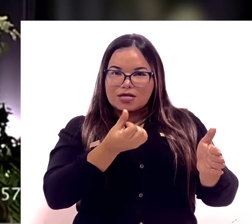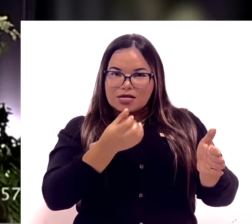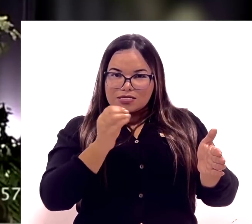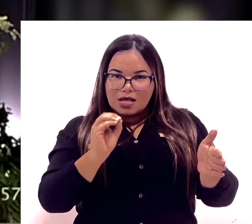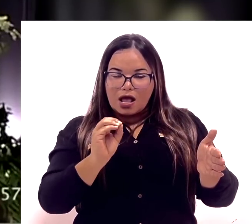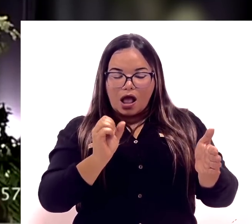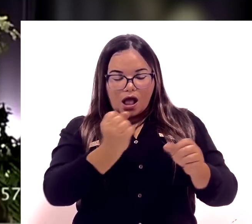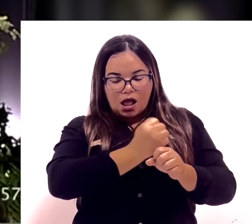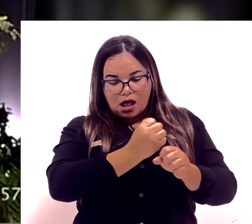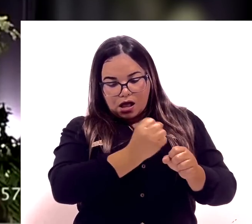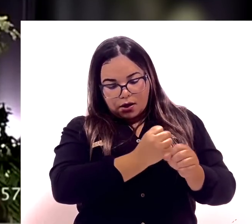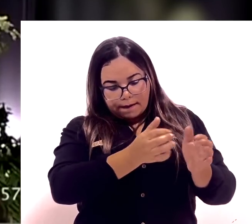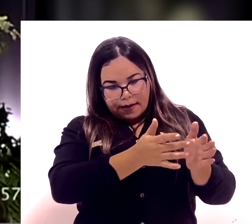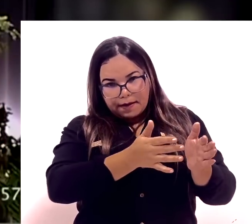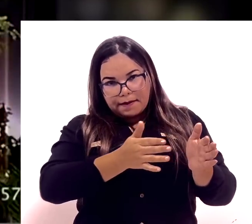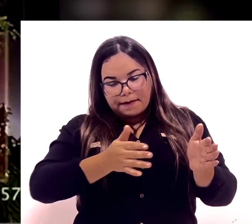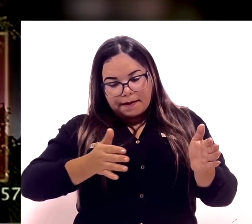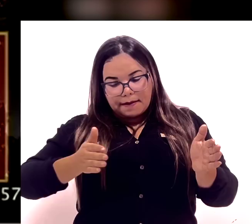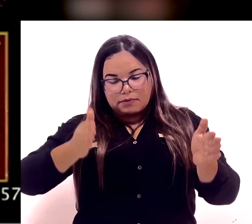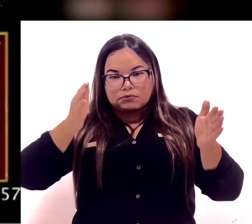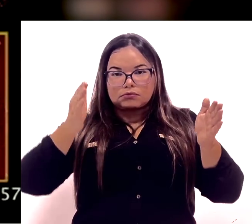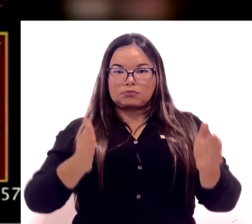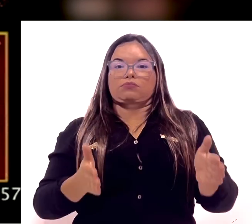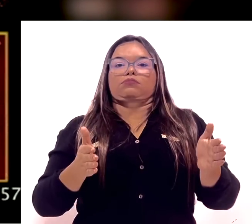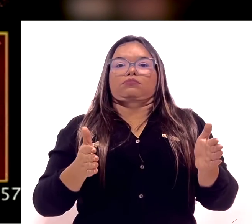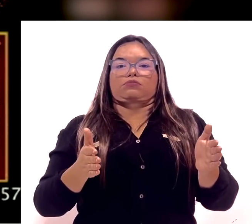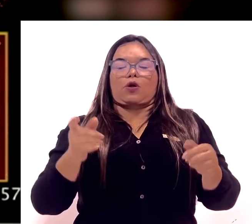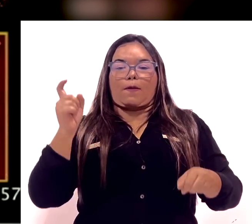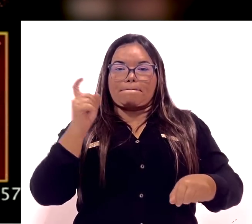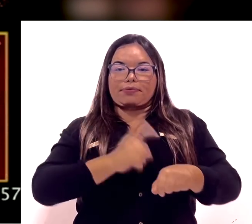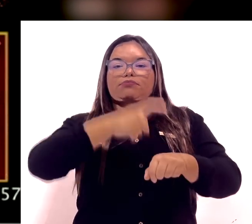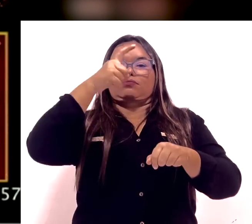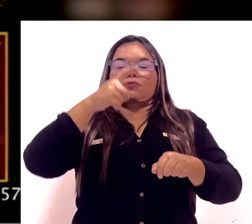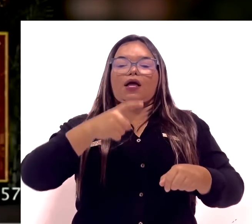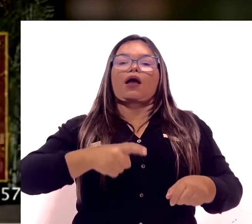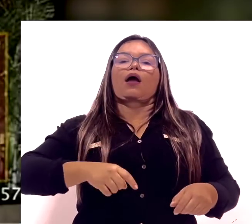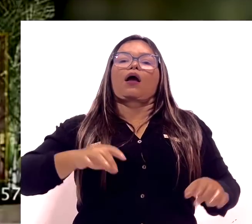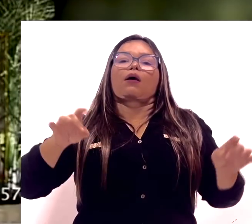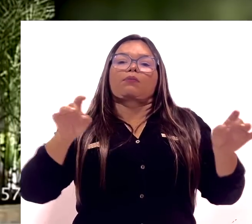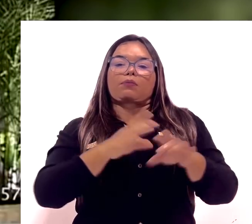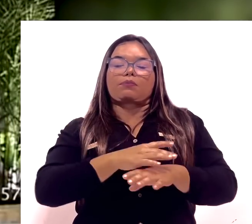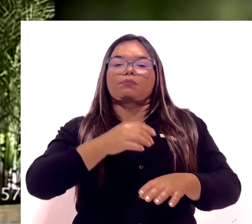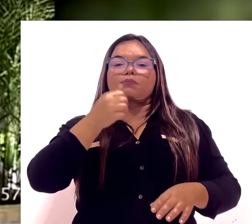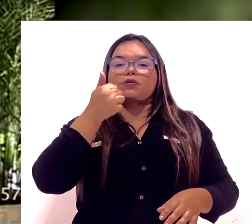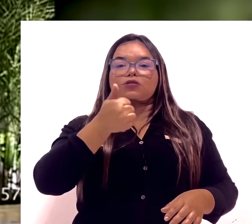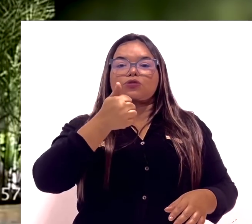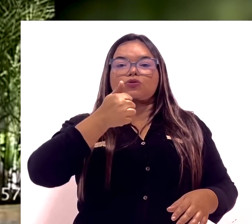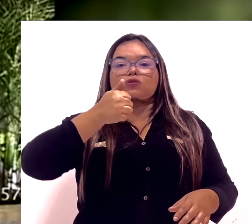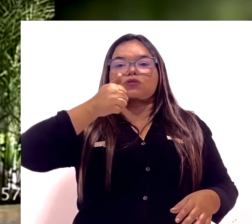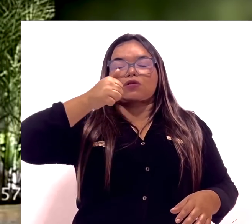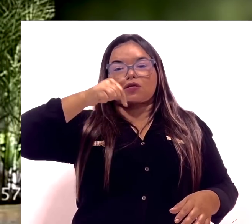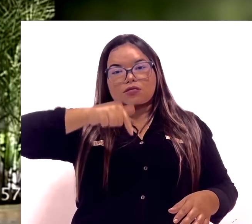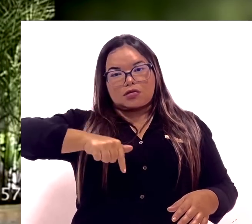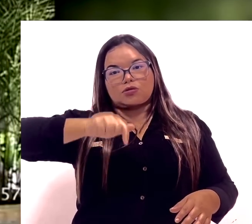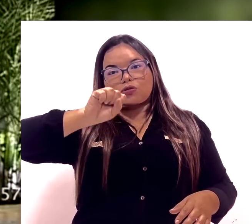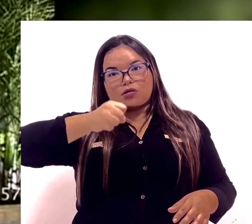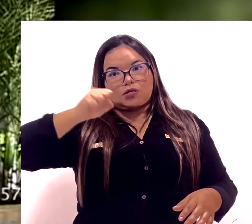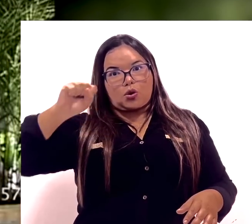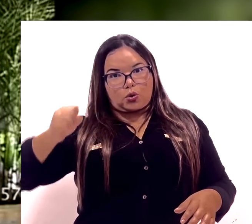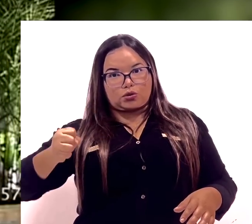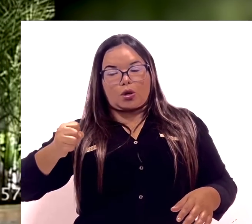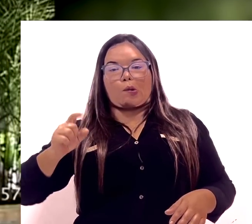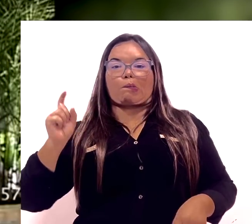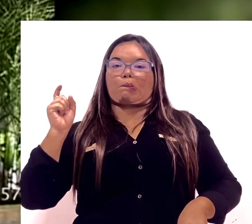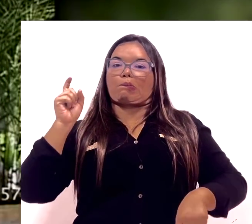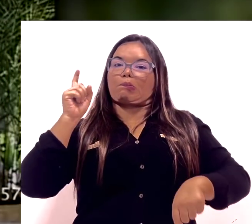exatamente de acordo com este tempo profético, o relógio bateu em 1798 e o poder temporal do Papa foi